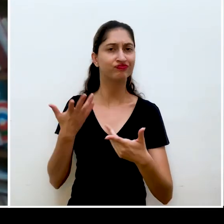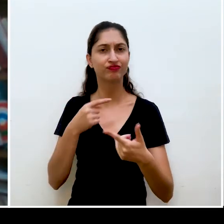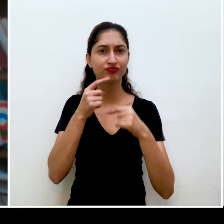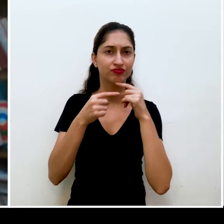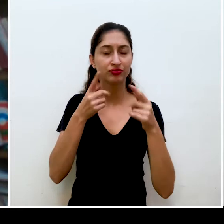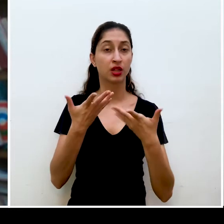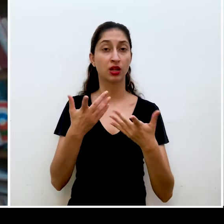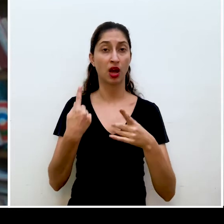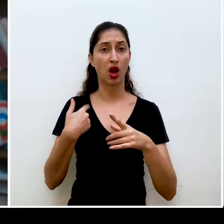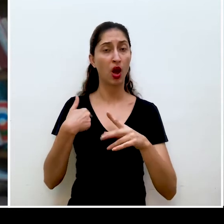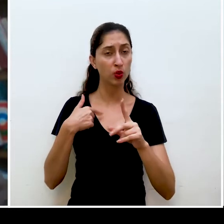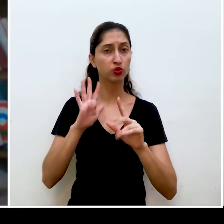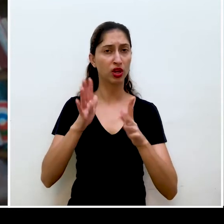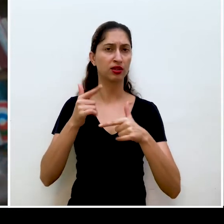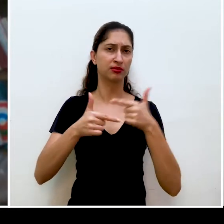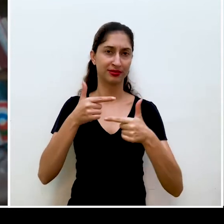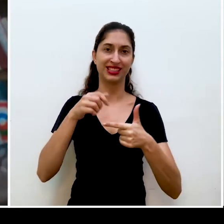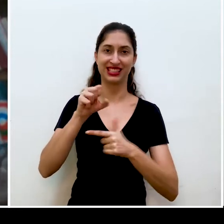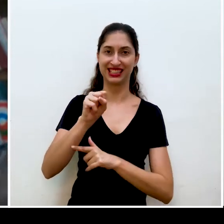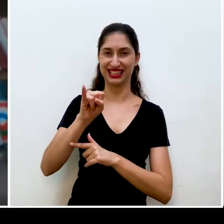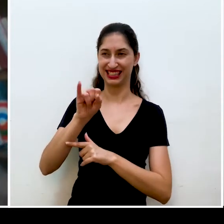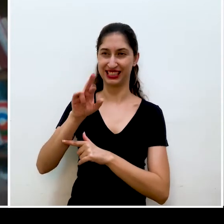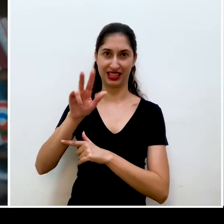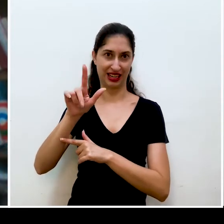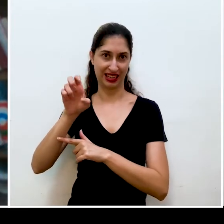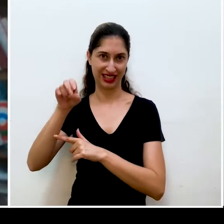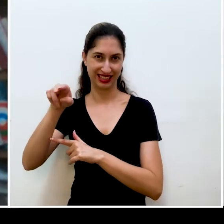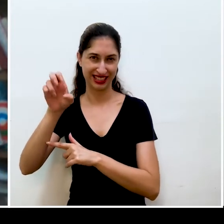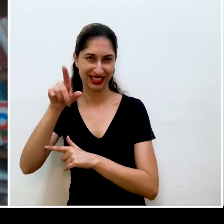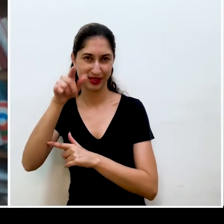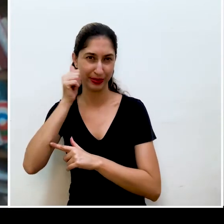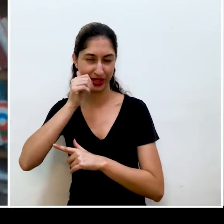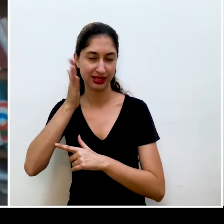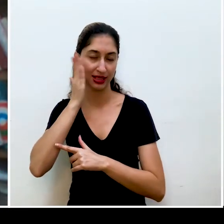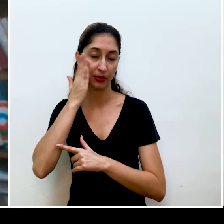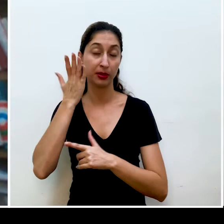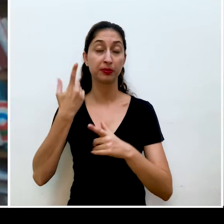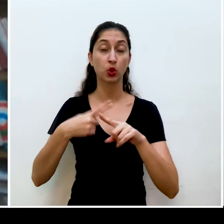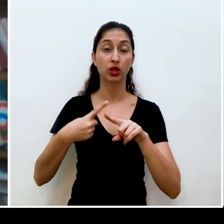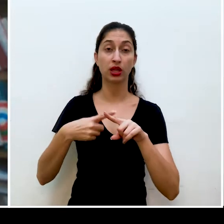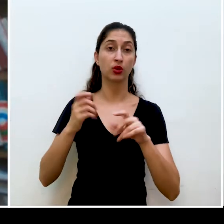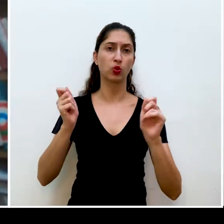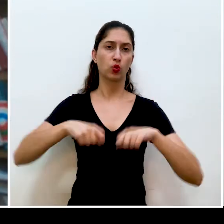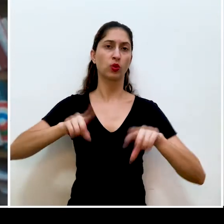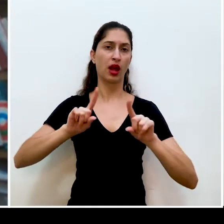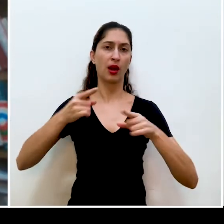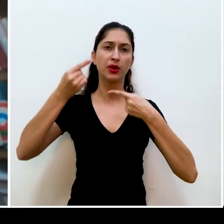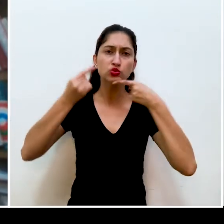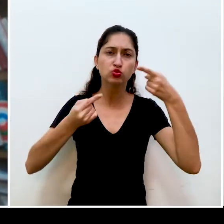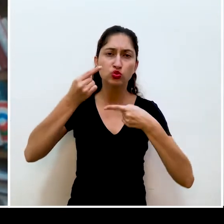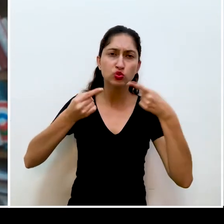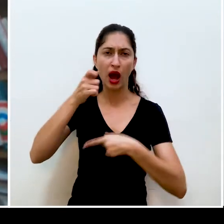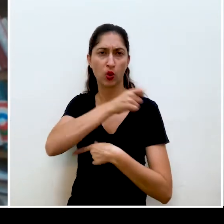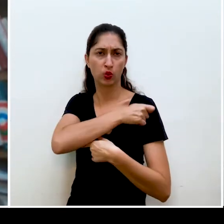tenho trabalhado muito com isso, o Silvene sabe disso, de que nós não podemos discutir o alunado da educação especial